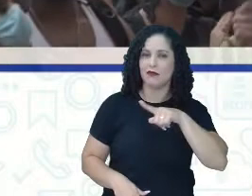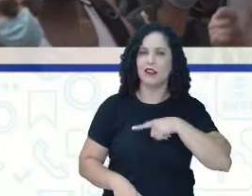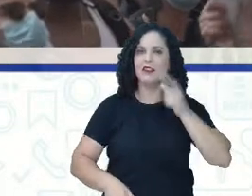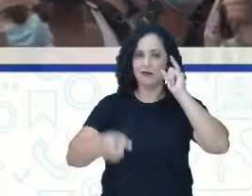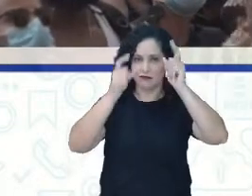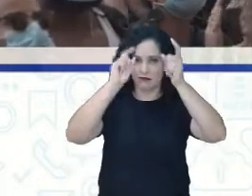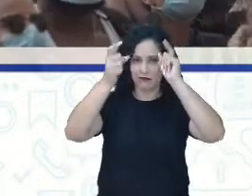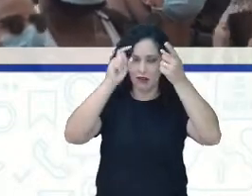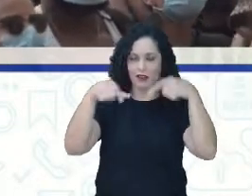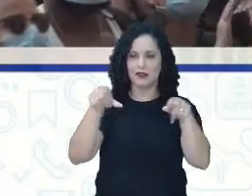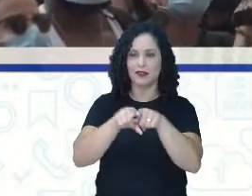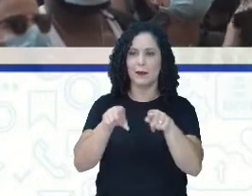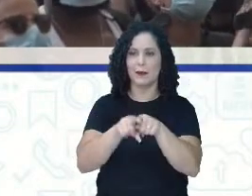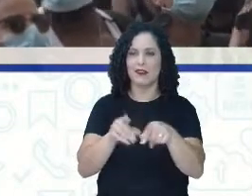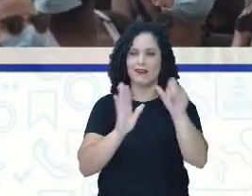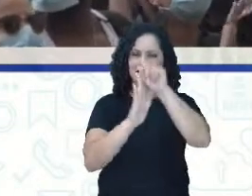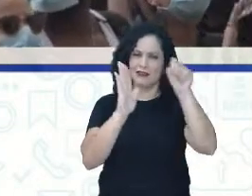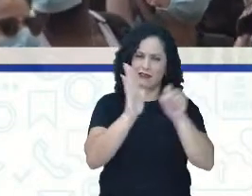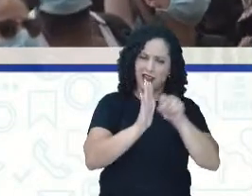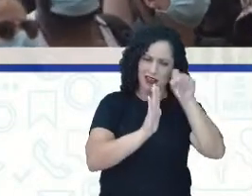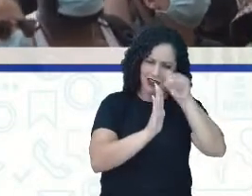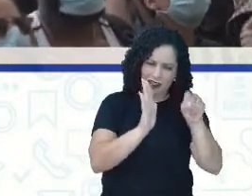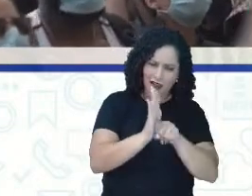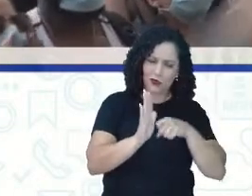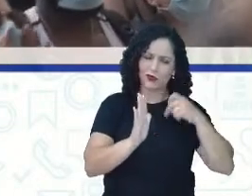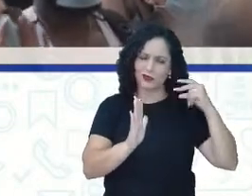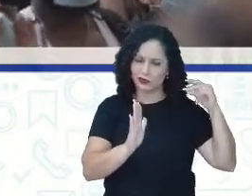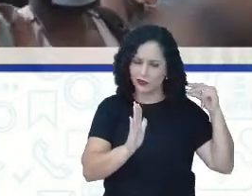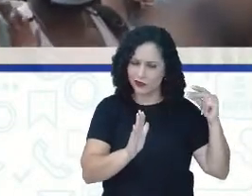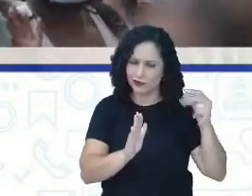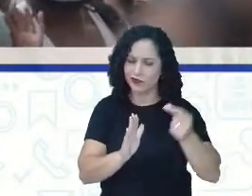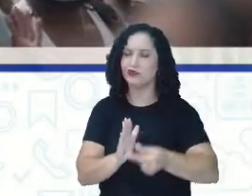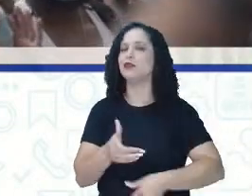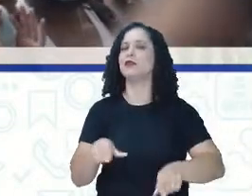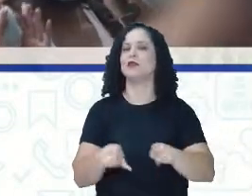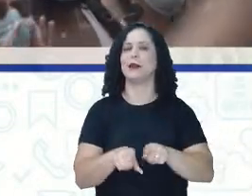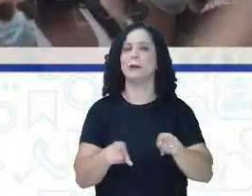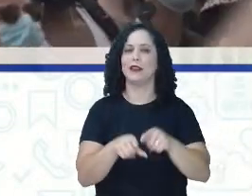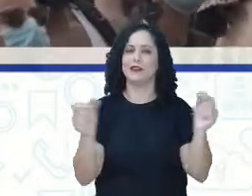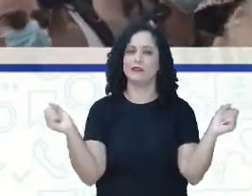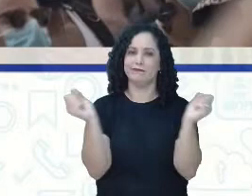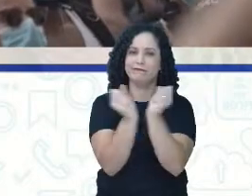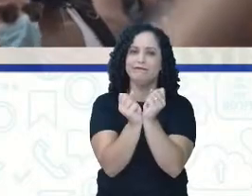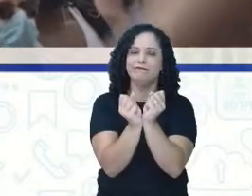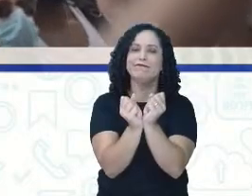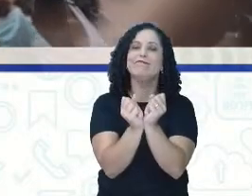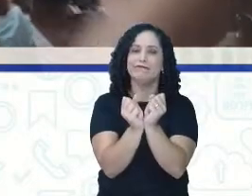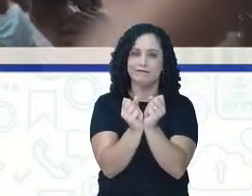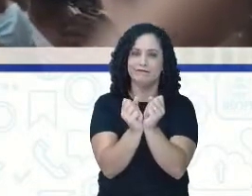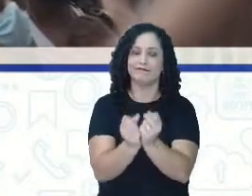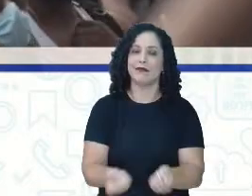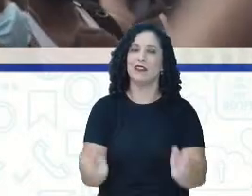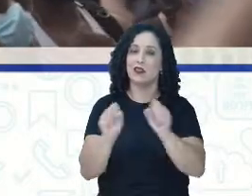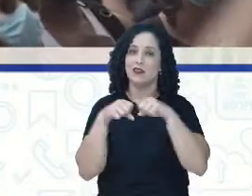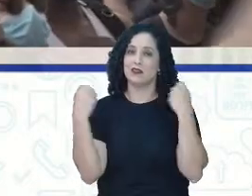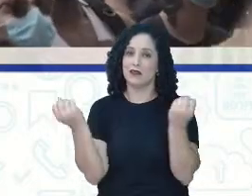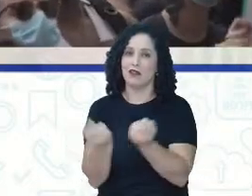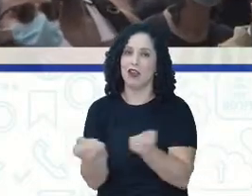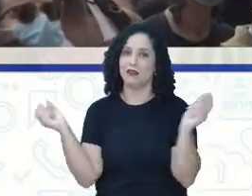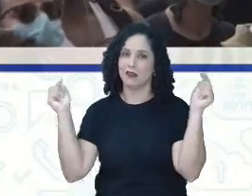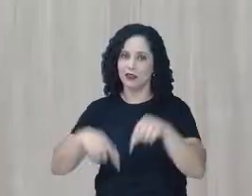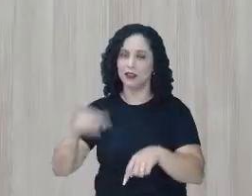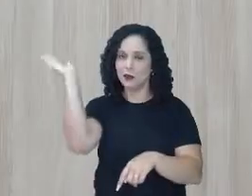vivenciaram séculos de escravidão, o racismo, a exclusão, a violência, são elementos presentes nessas duas sociedades, tanto no Brasil quanto nos